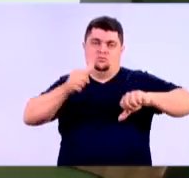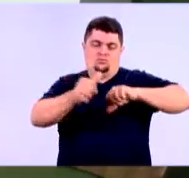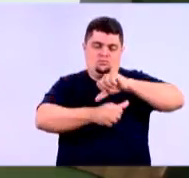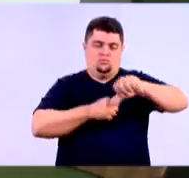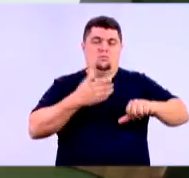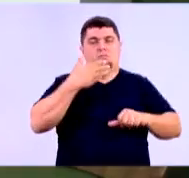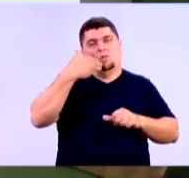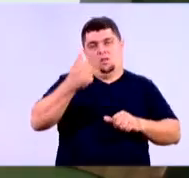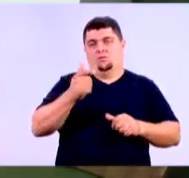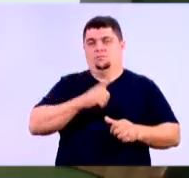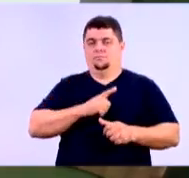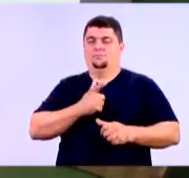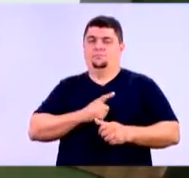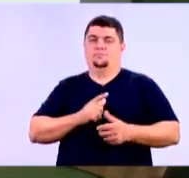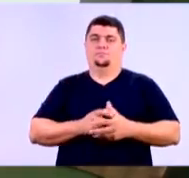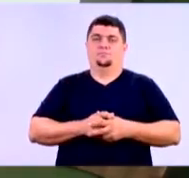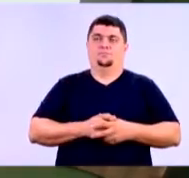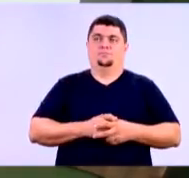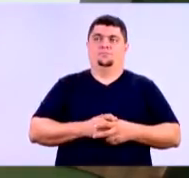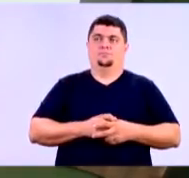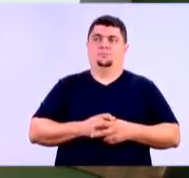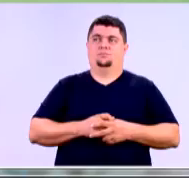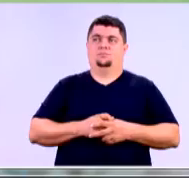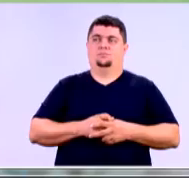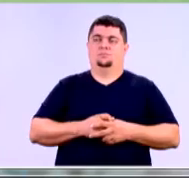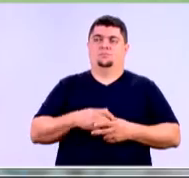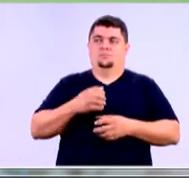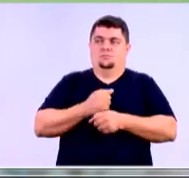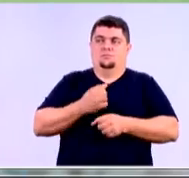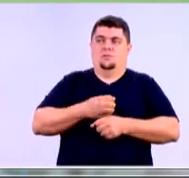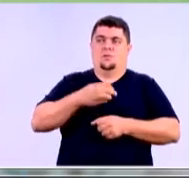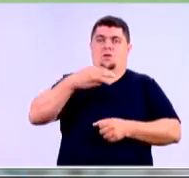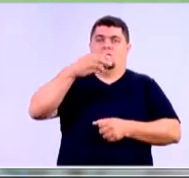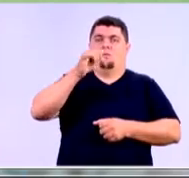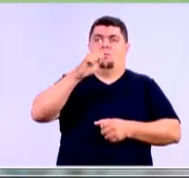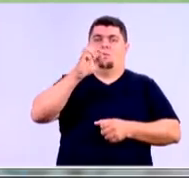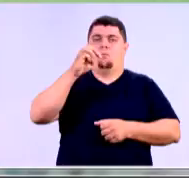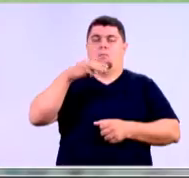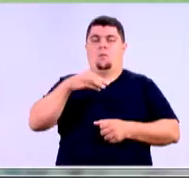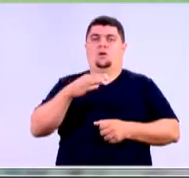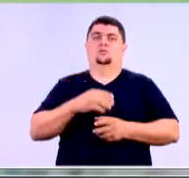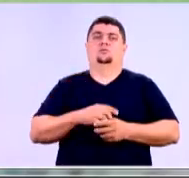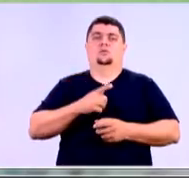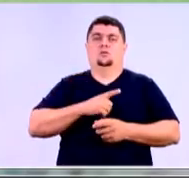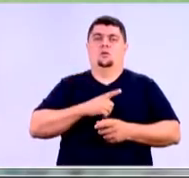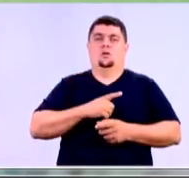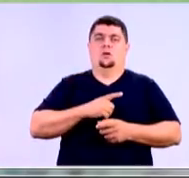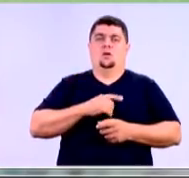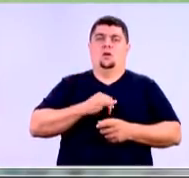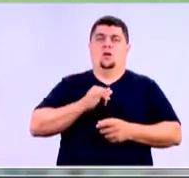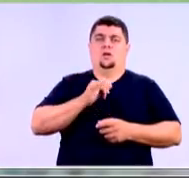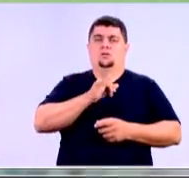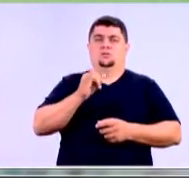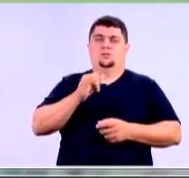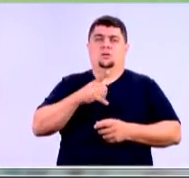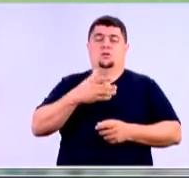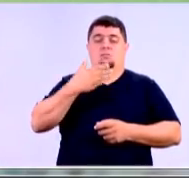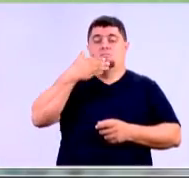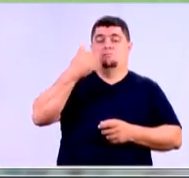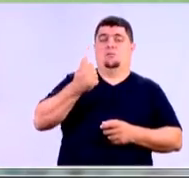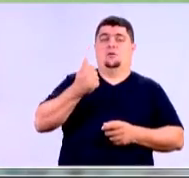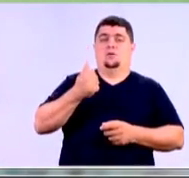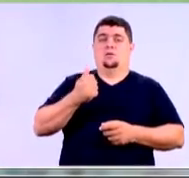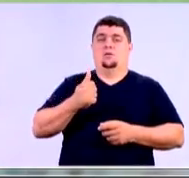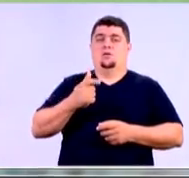positivo. exatamente, está bem interessante. Vamos calcular a margem líquida? A margem líquida, gente, é um indicador que a gente mais comenta, né? Ah, qual é a